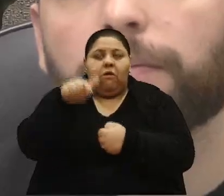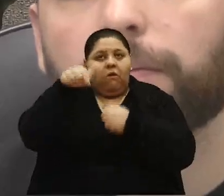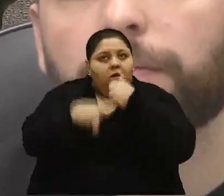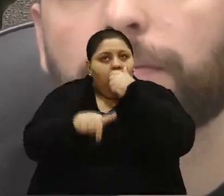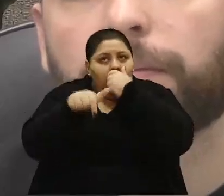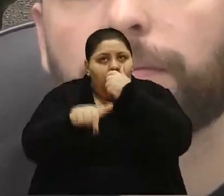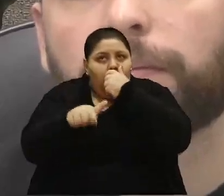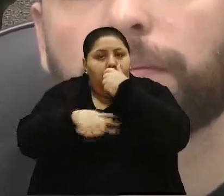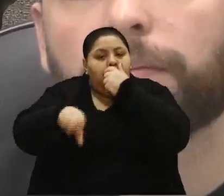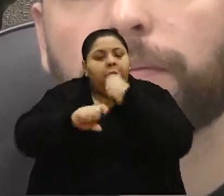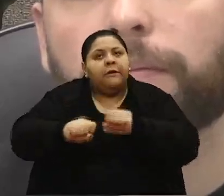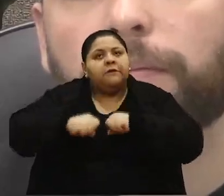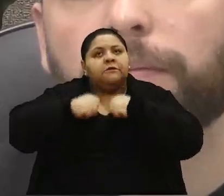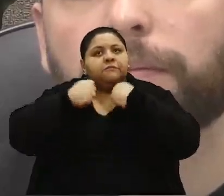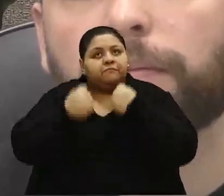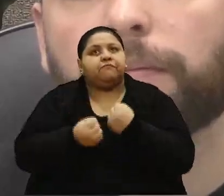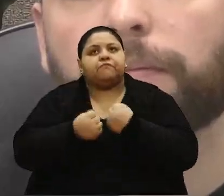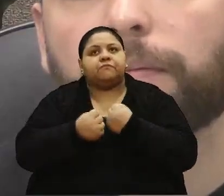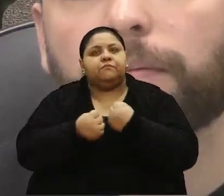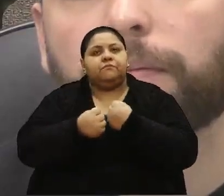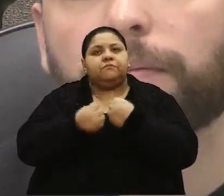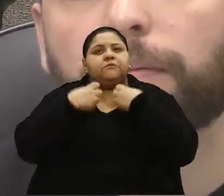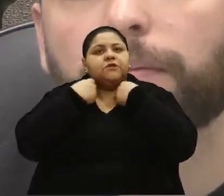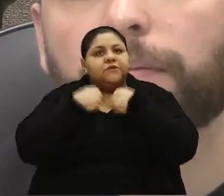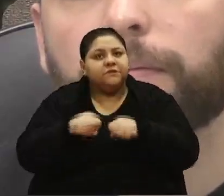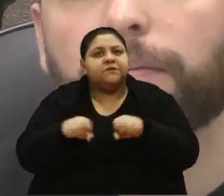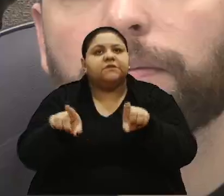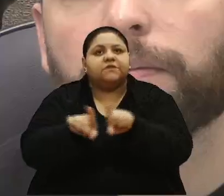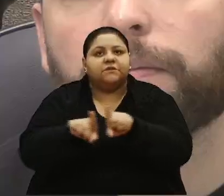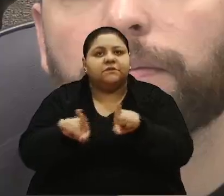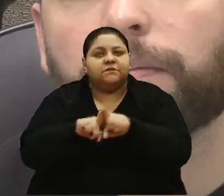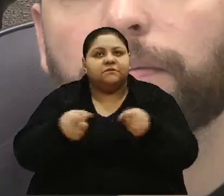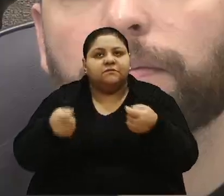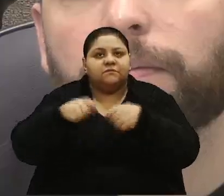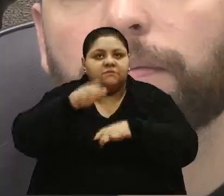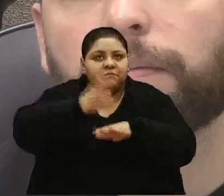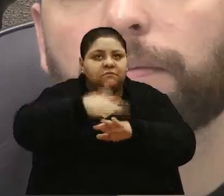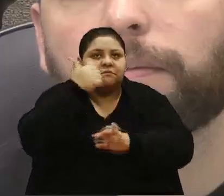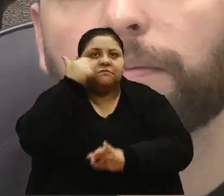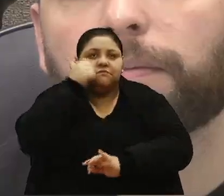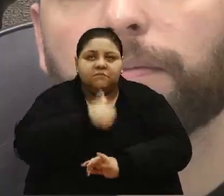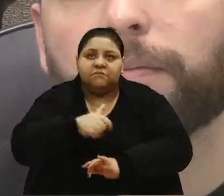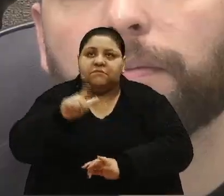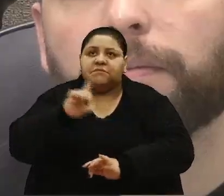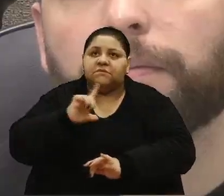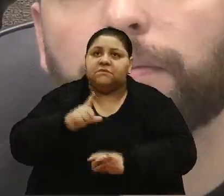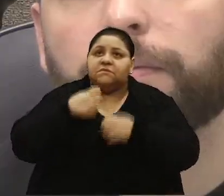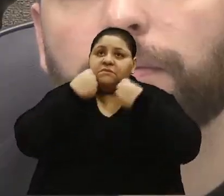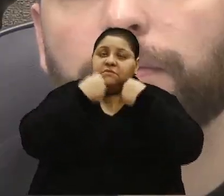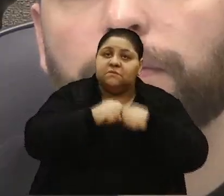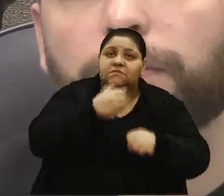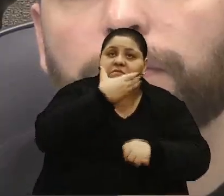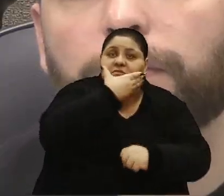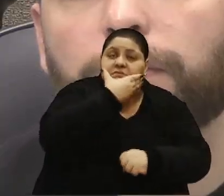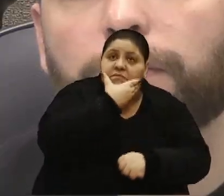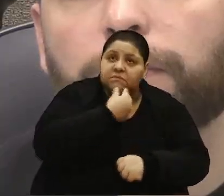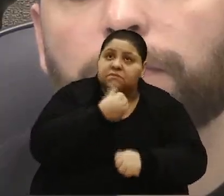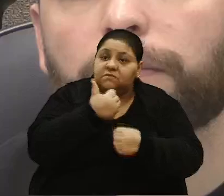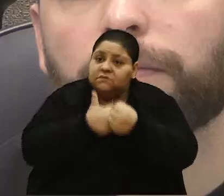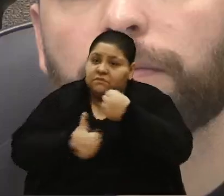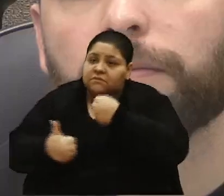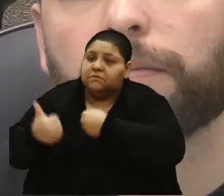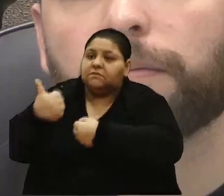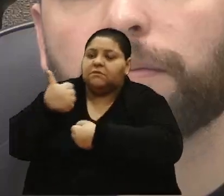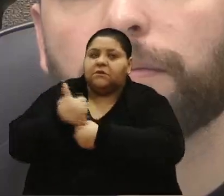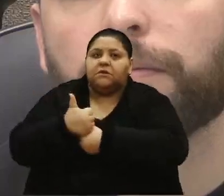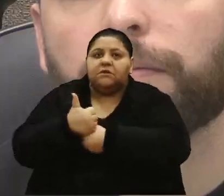exatamente. Se a gente defende a questão, o secretariado também precisaria de mais mulheres. A gente tem secretários e tem secretários adjuntos. E cada